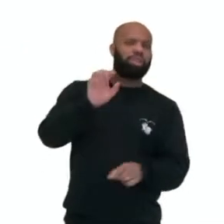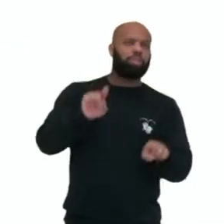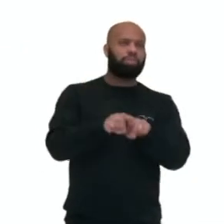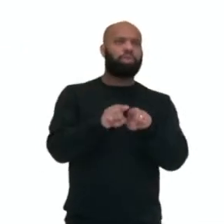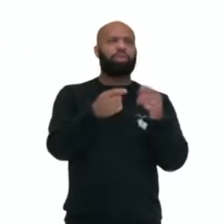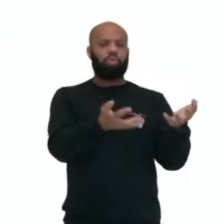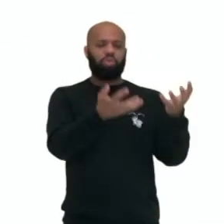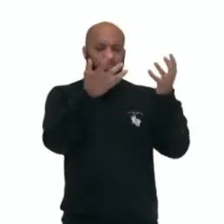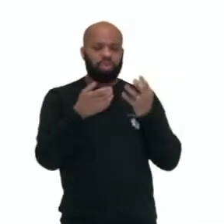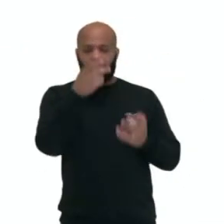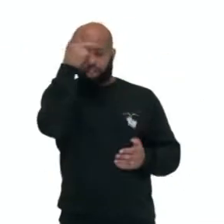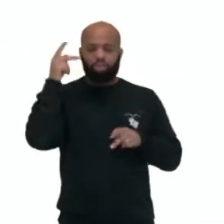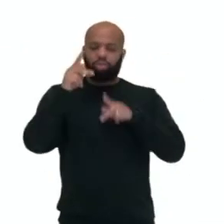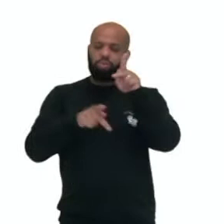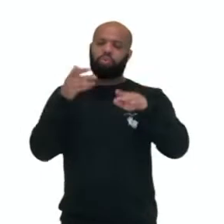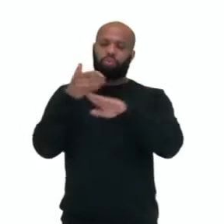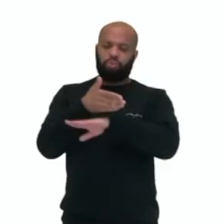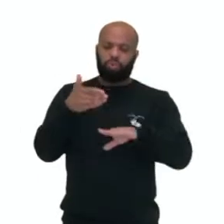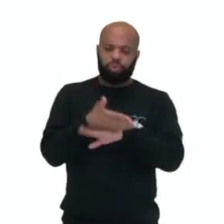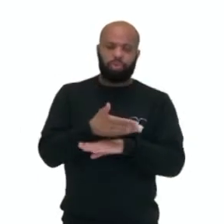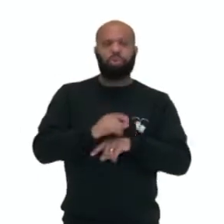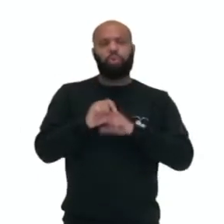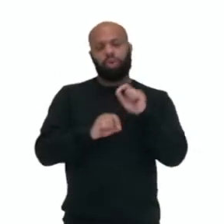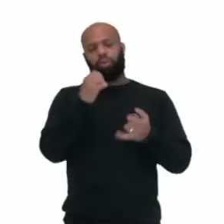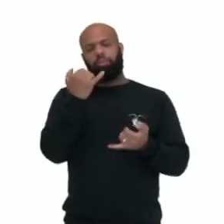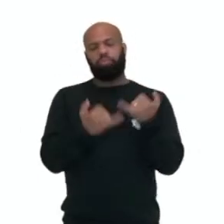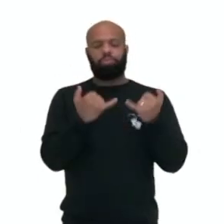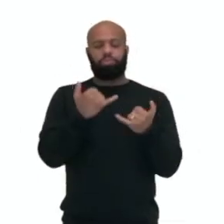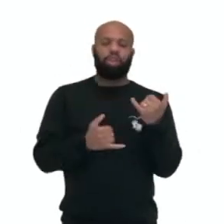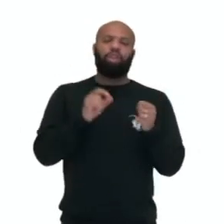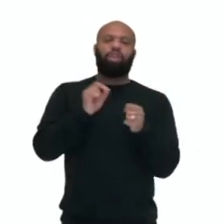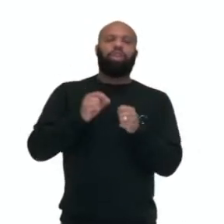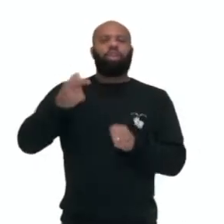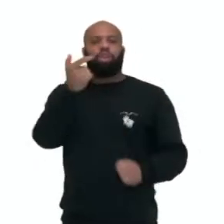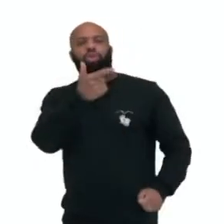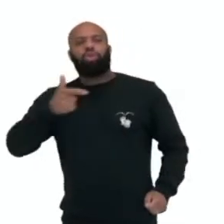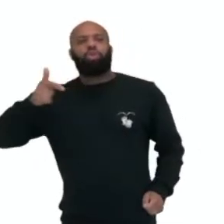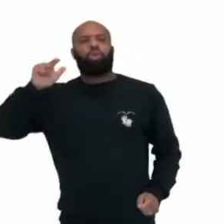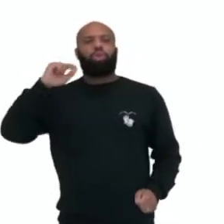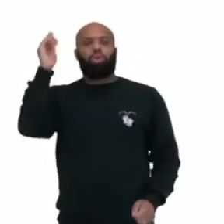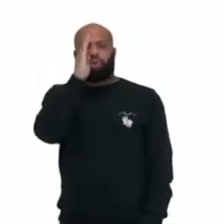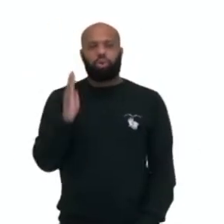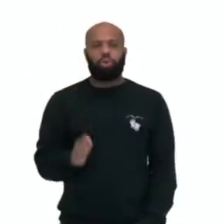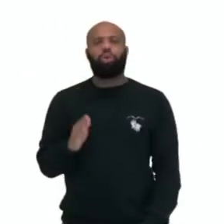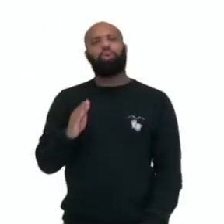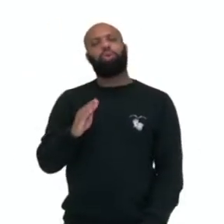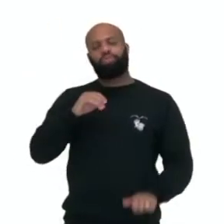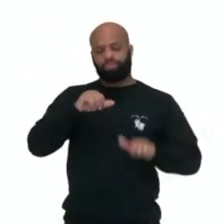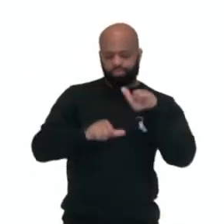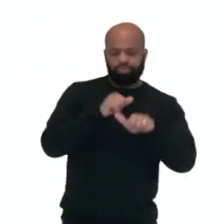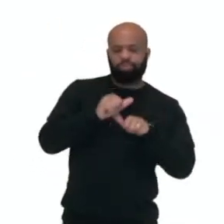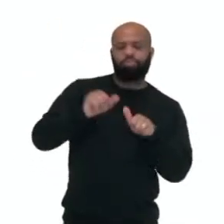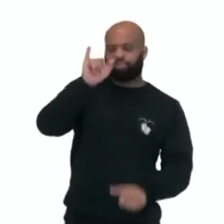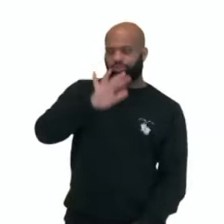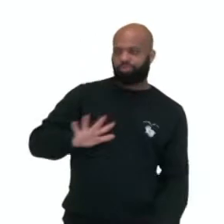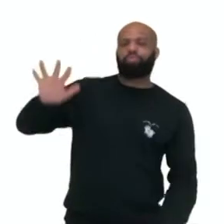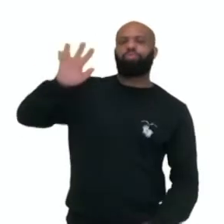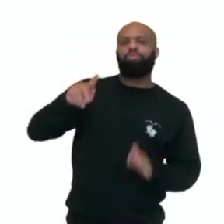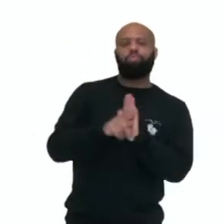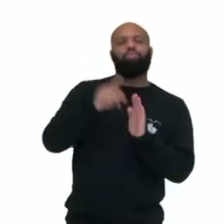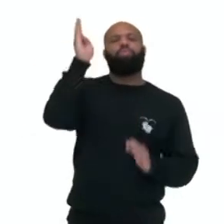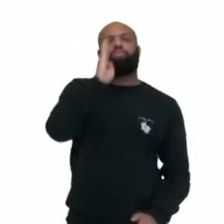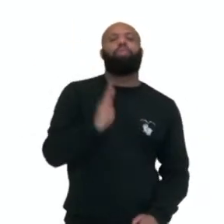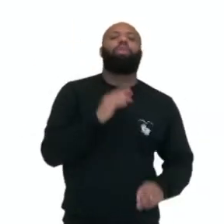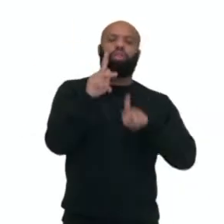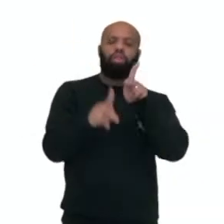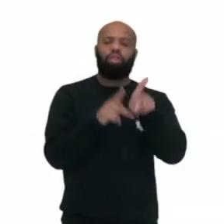a participação popular como se estivesse reconstruindo o Brasil, né? Renovando a imagem do Brasil, a população